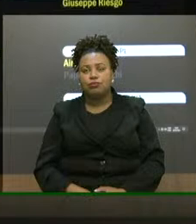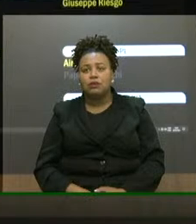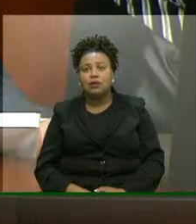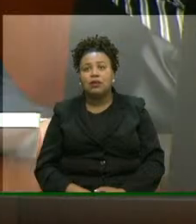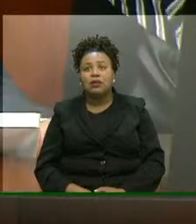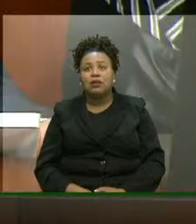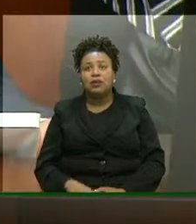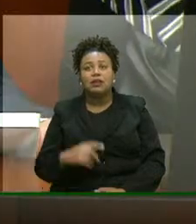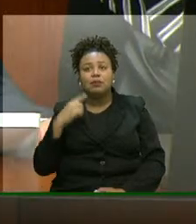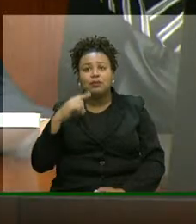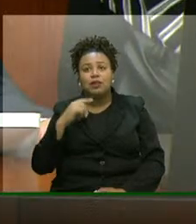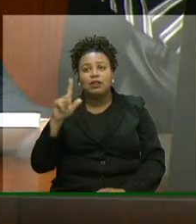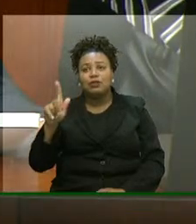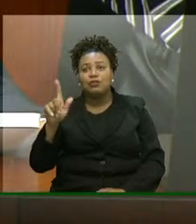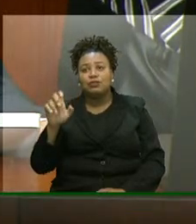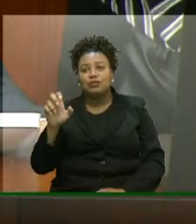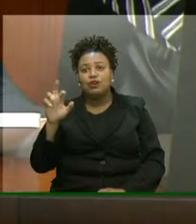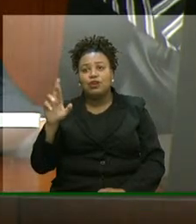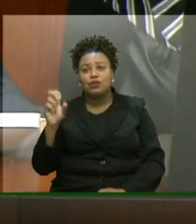PDT, Gerson Burman.